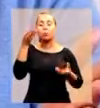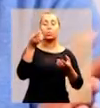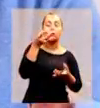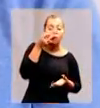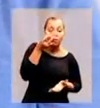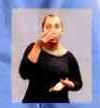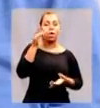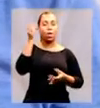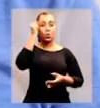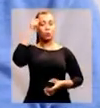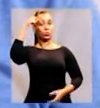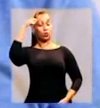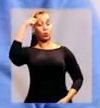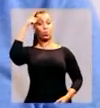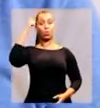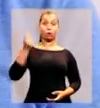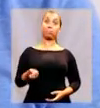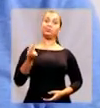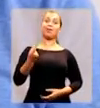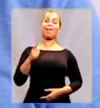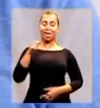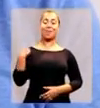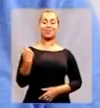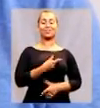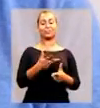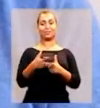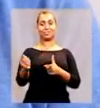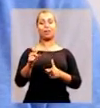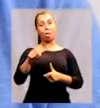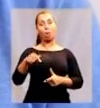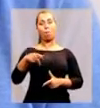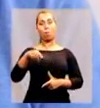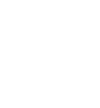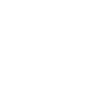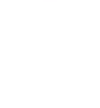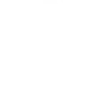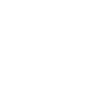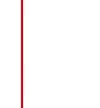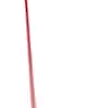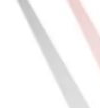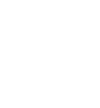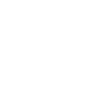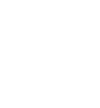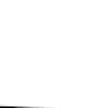público em geral, que distraídos venceremos. É um poema do Paulo Leminski.